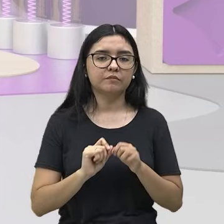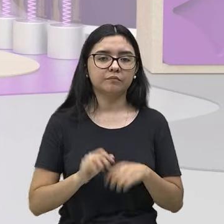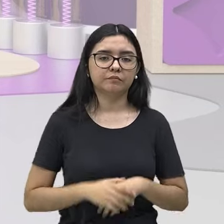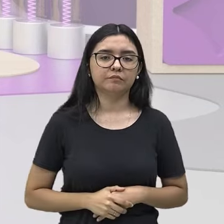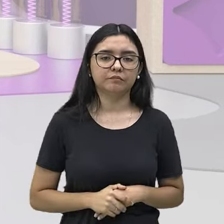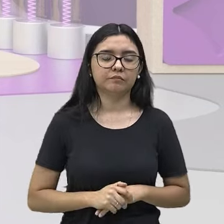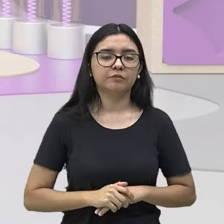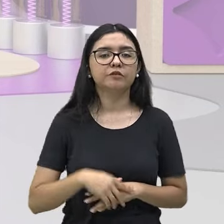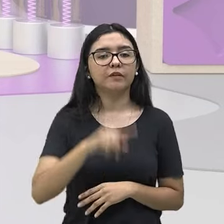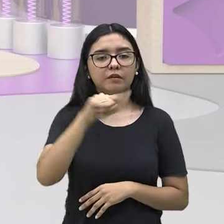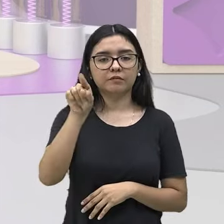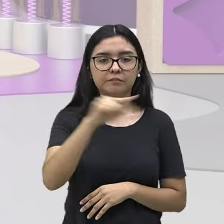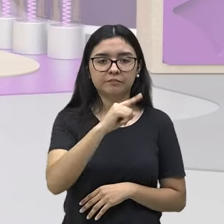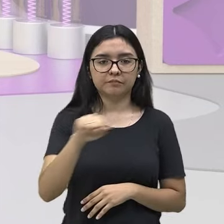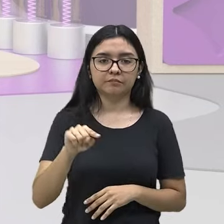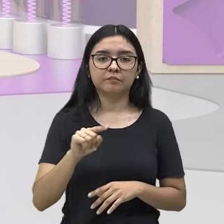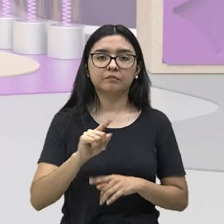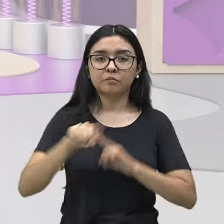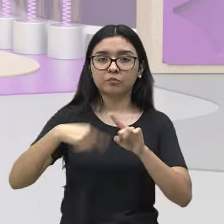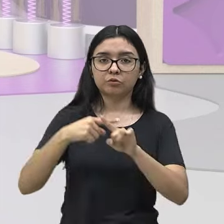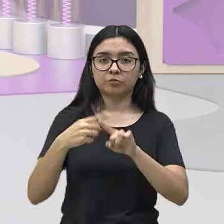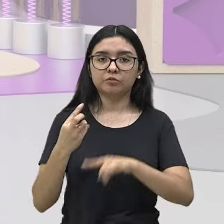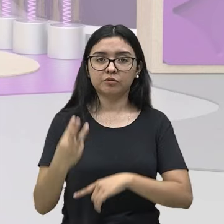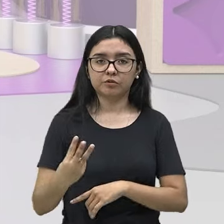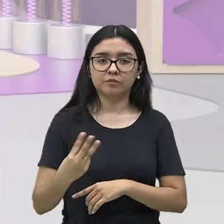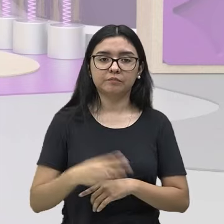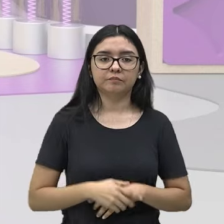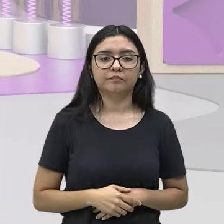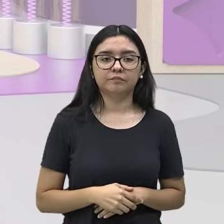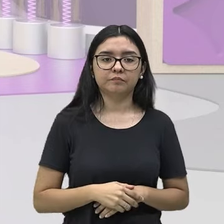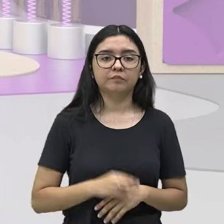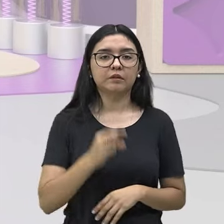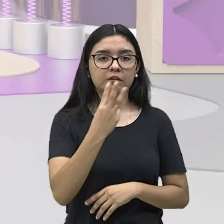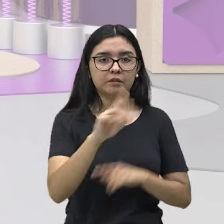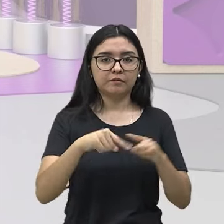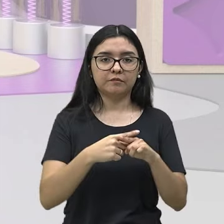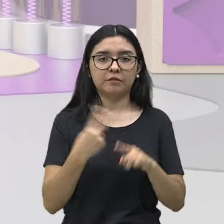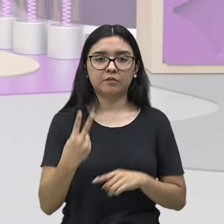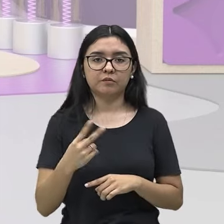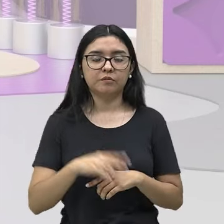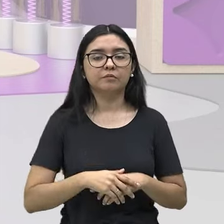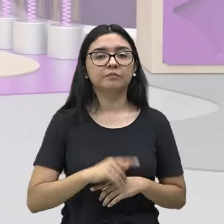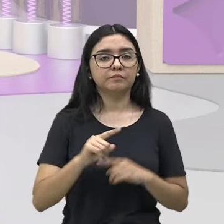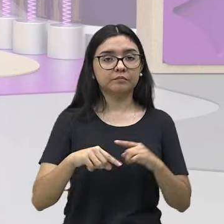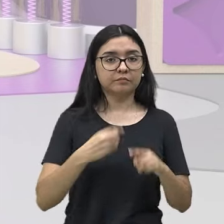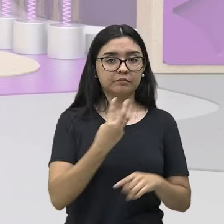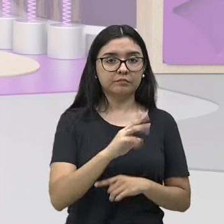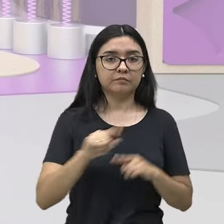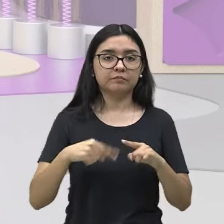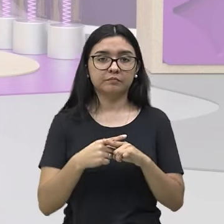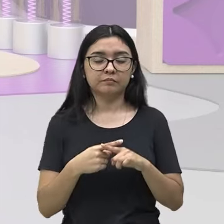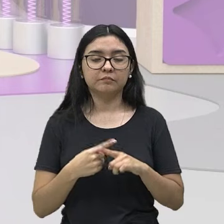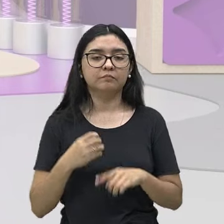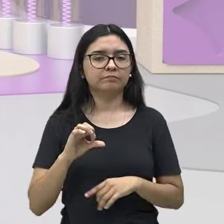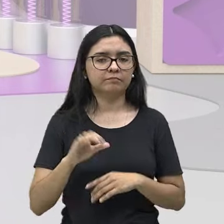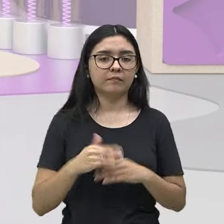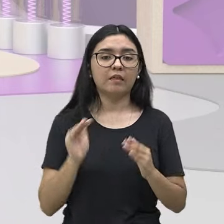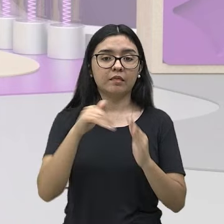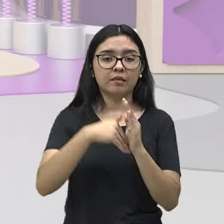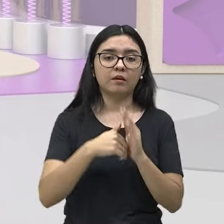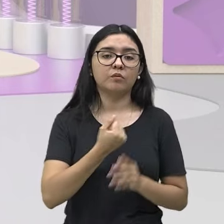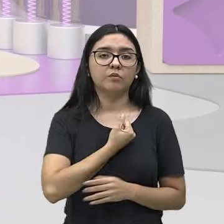Eliminar todos os outros múltiplos de 3. 3 vezes 2, 6. 3 vezes 3, 9. E assim por diante. Até o número